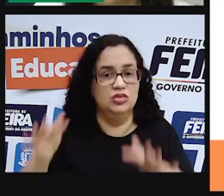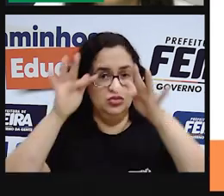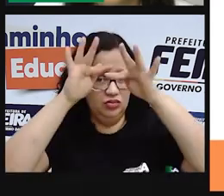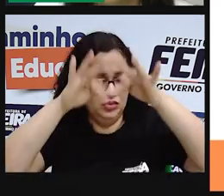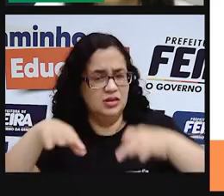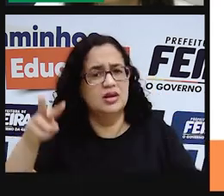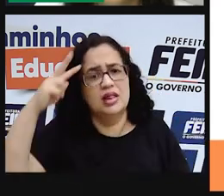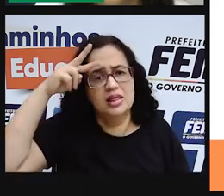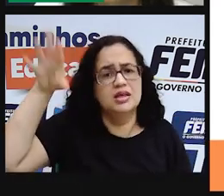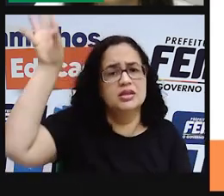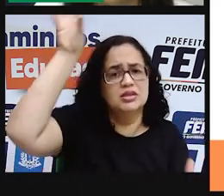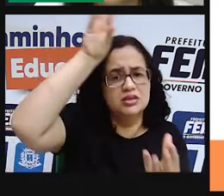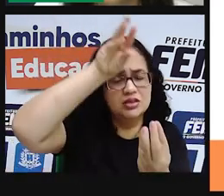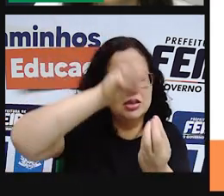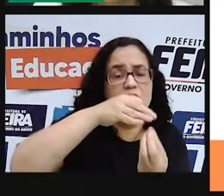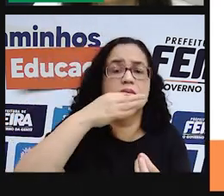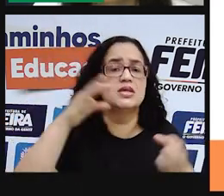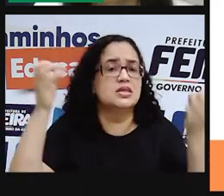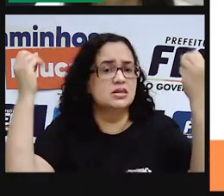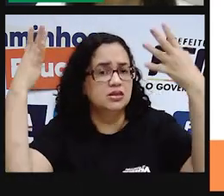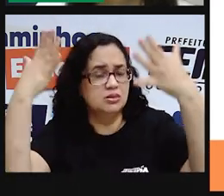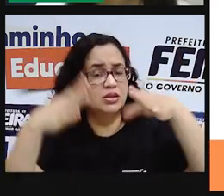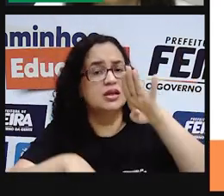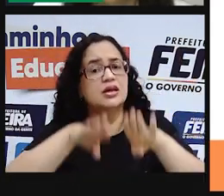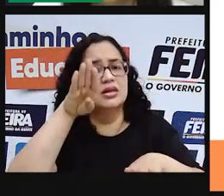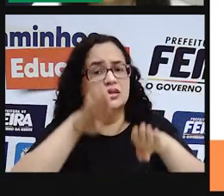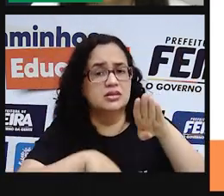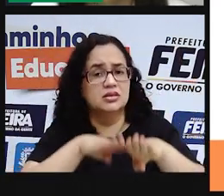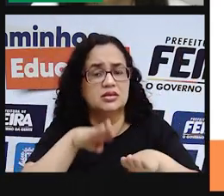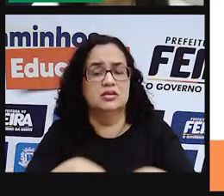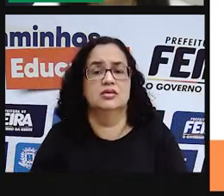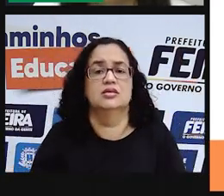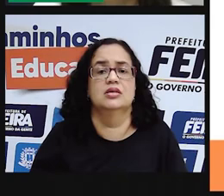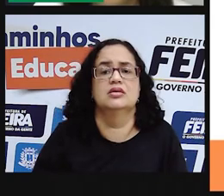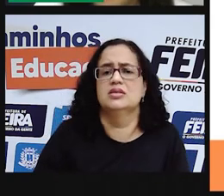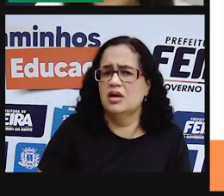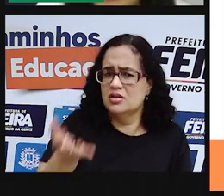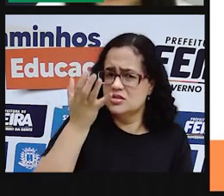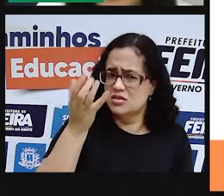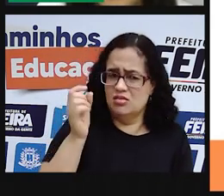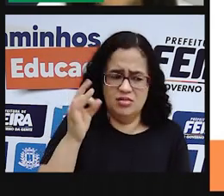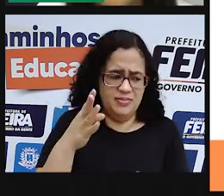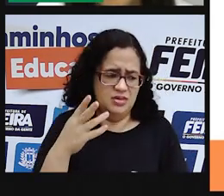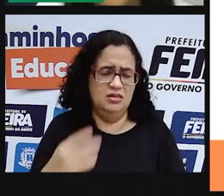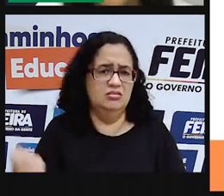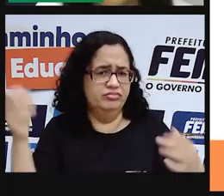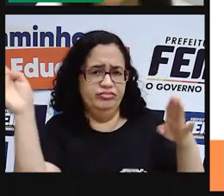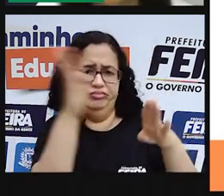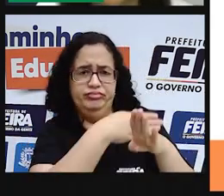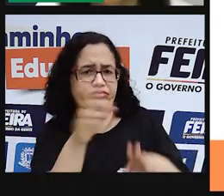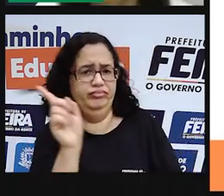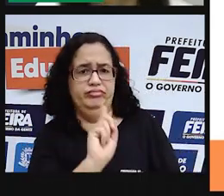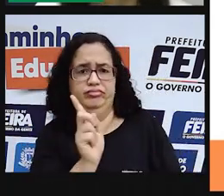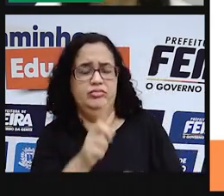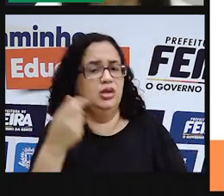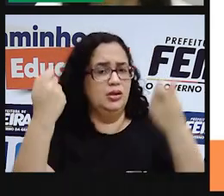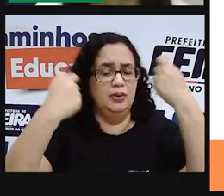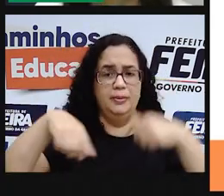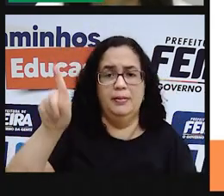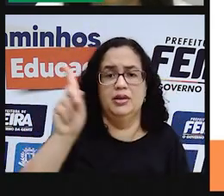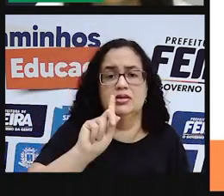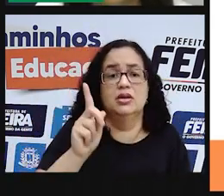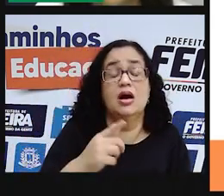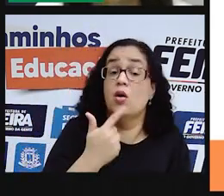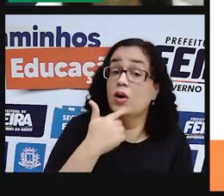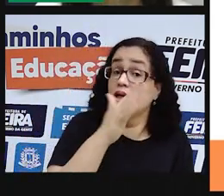lá da resenha até fala, né? Às vezes a providência não é você querer resolver por si só a situação. De repente você aí